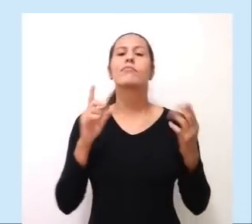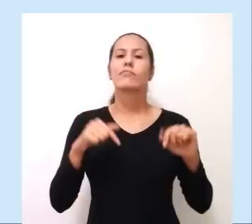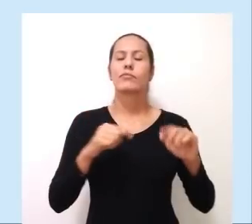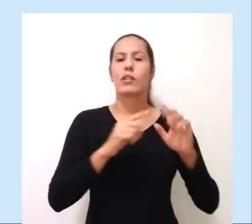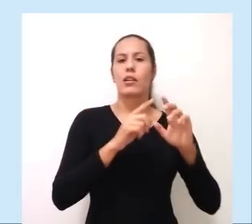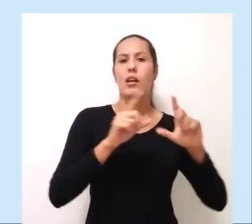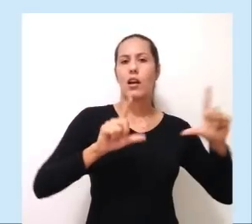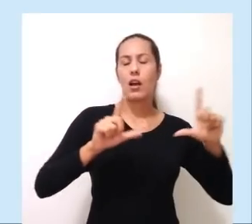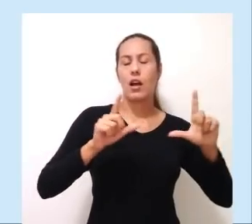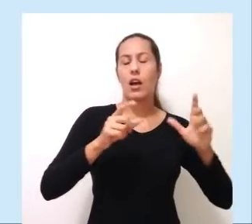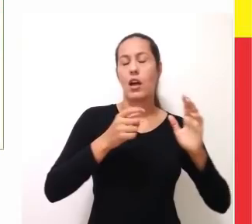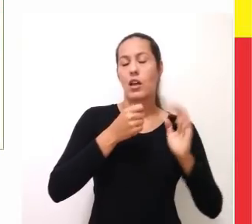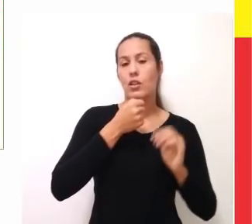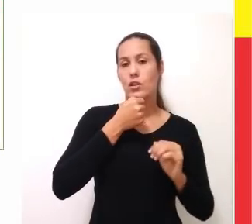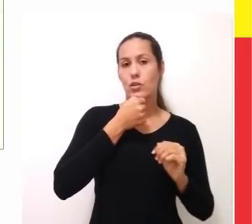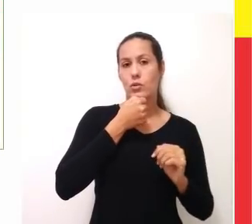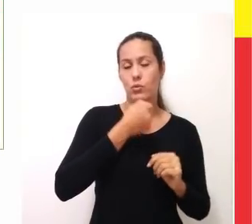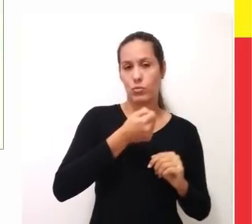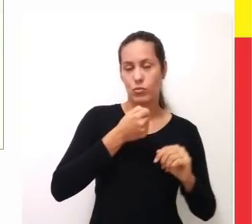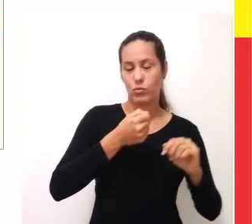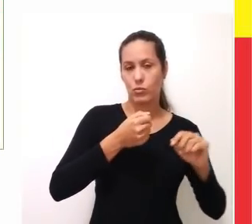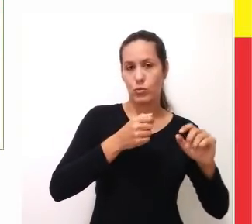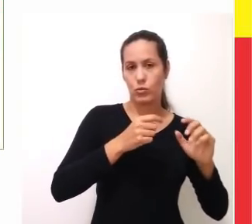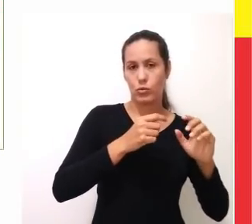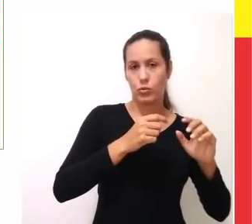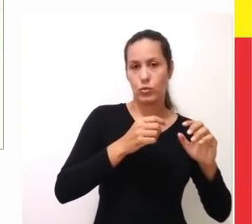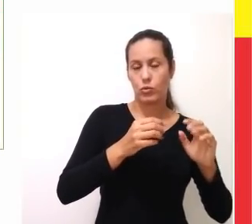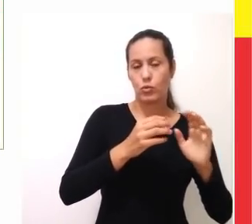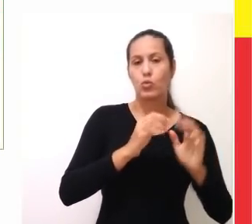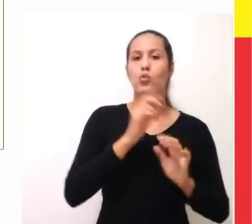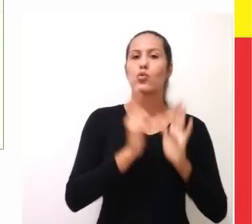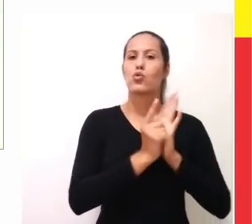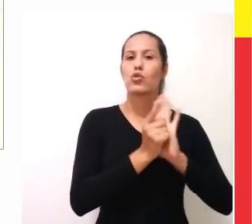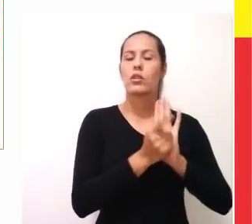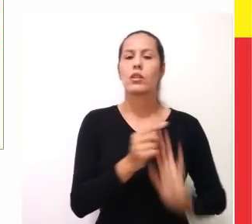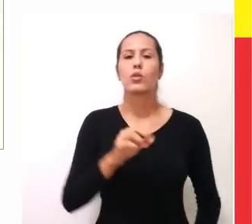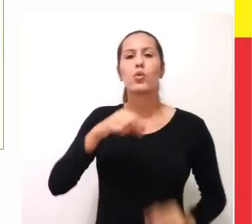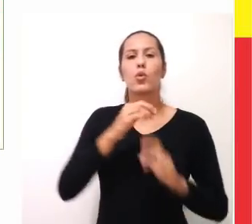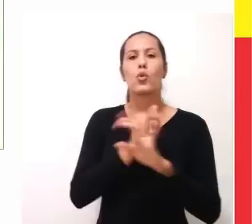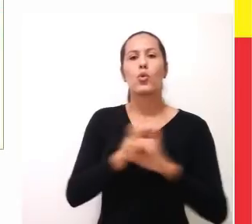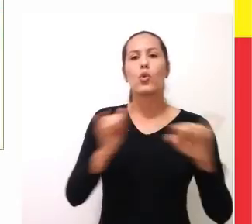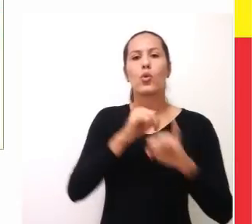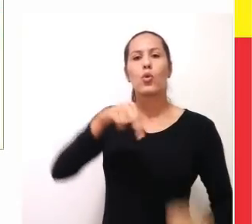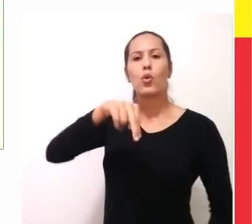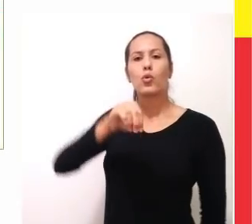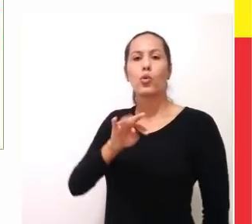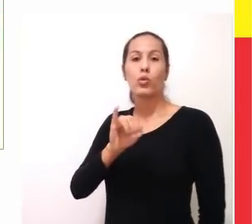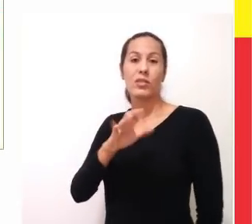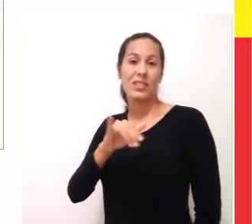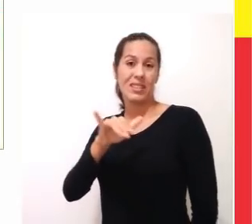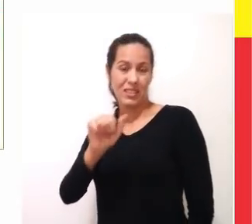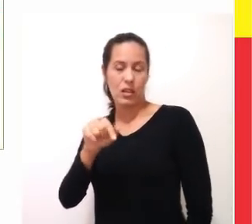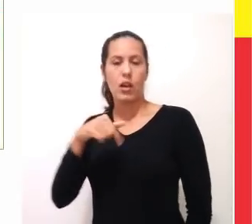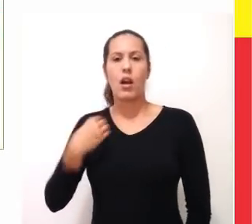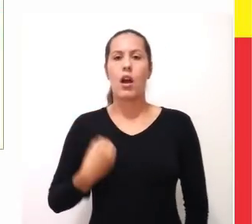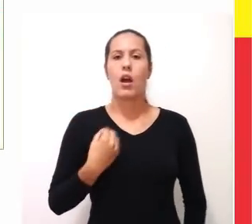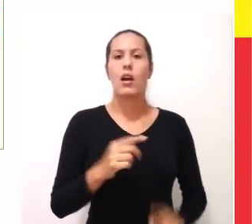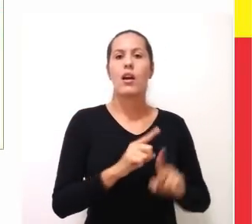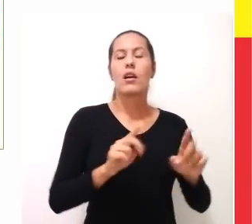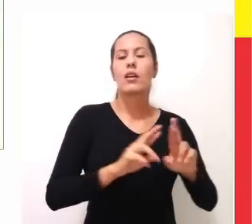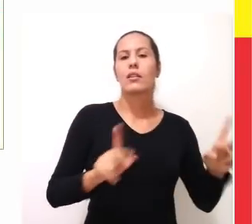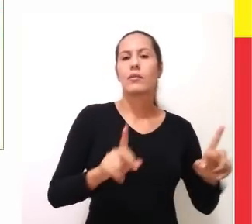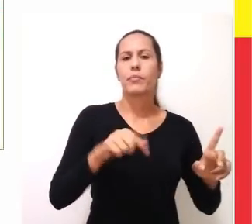notícia tem a sua estrutura. Como item de consumo, no caso, consumo para todos, o texto jornalístico tem